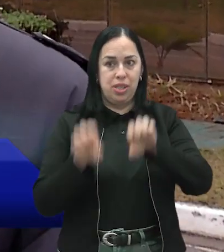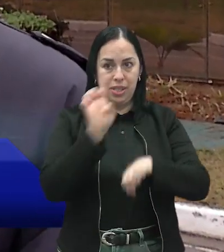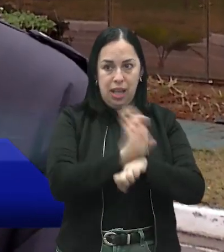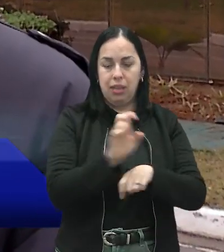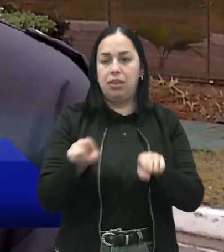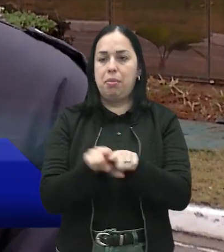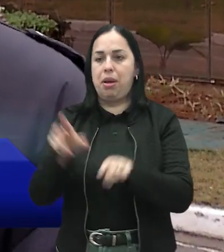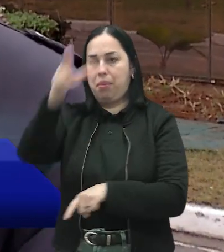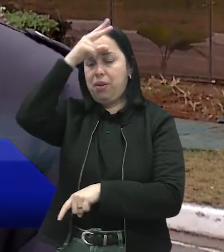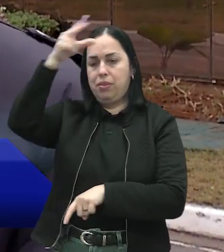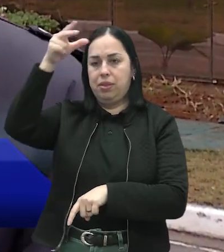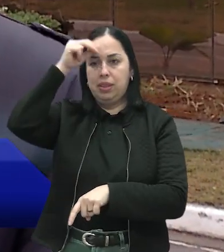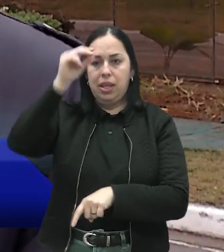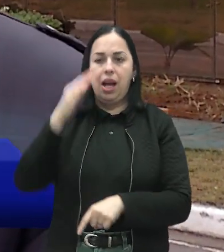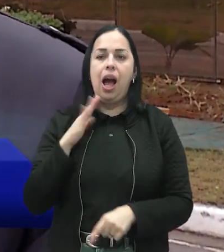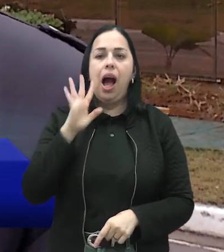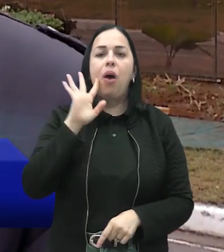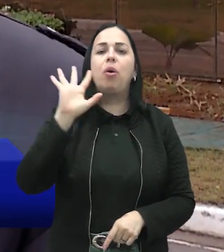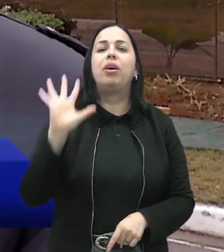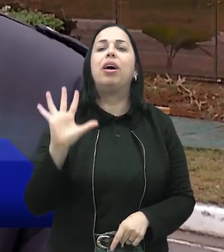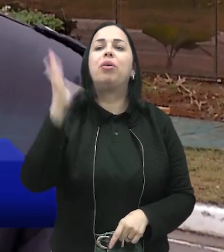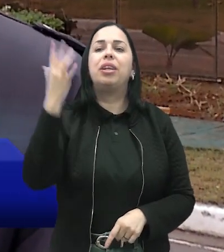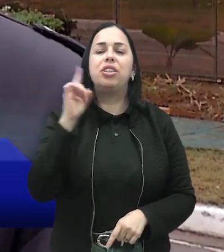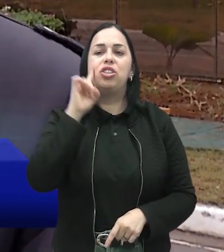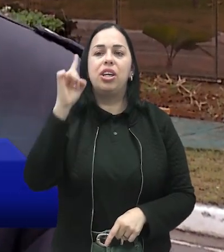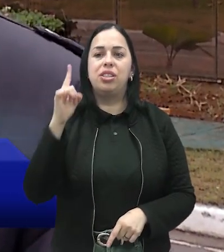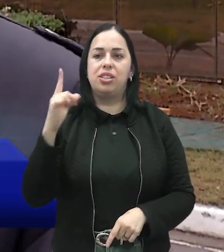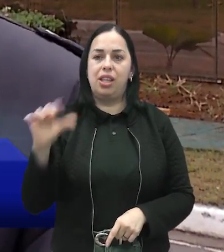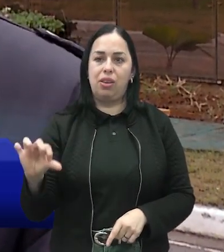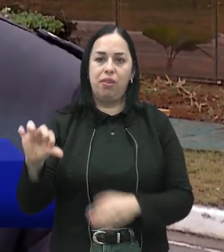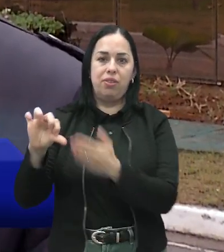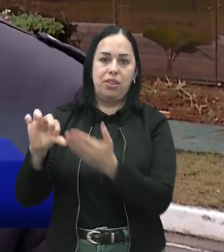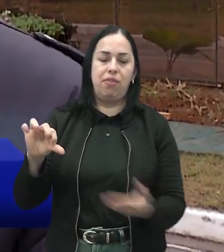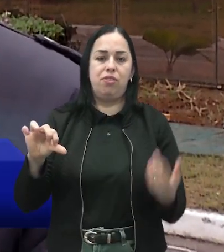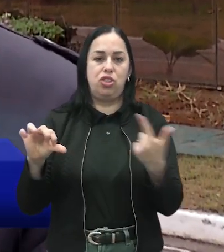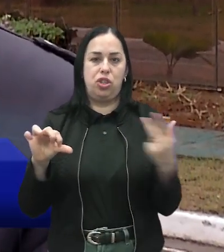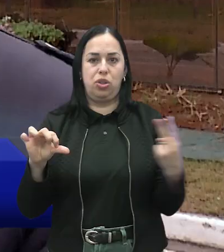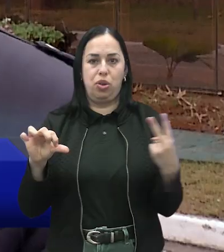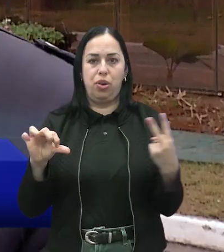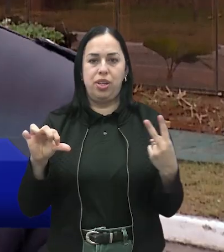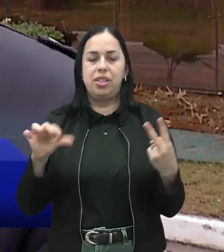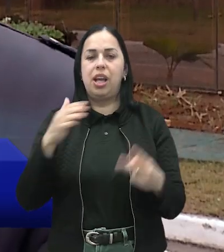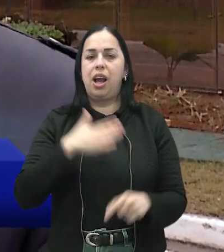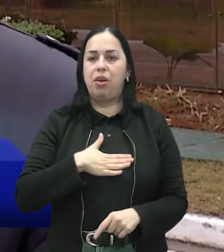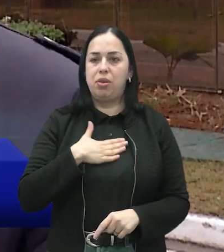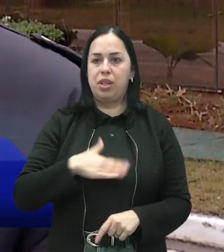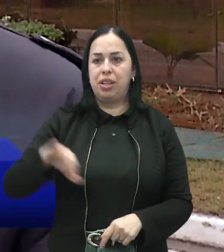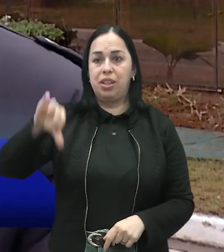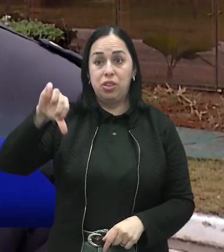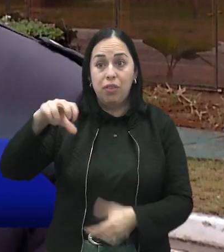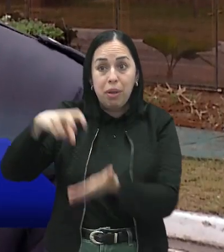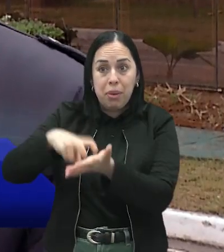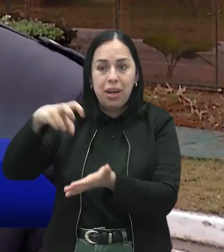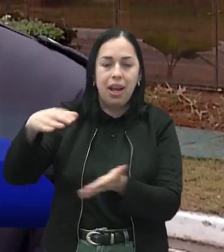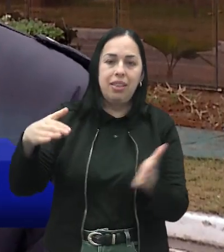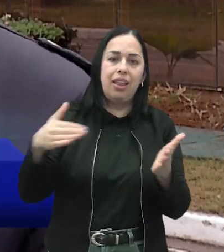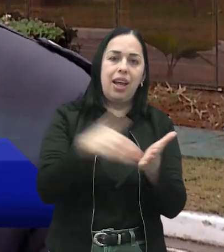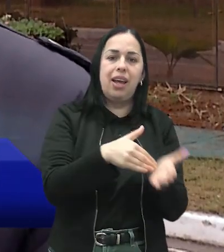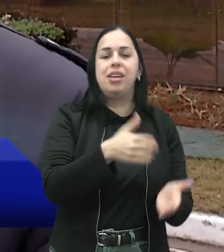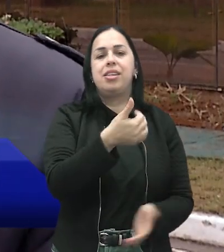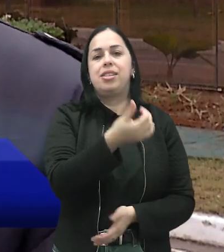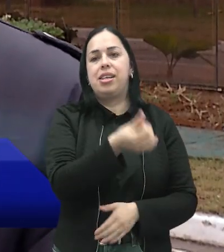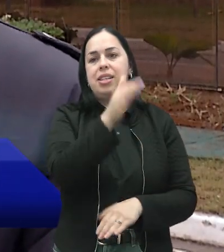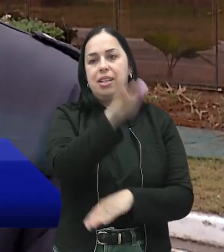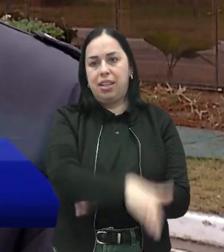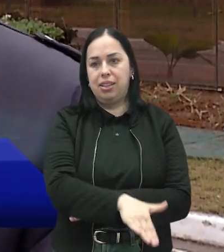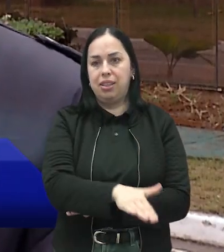a prefeitura de São José dos Campos. Acontece no dia 19 ao dia 22 de agosto, das 9 da manhã às 6 da